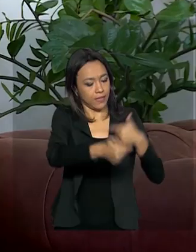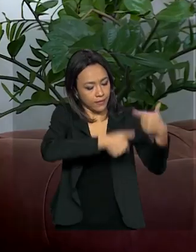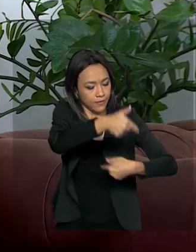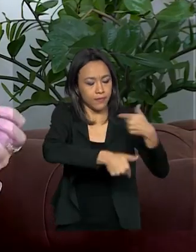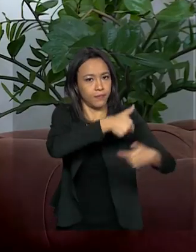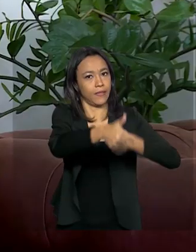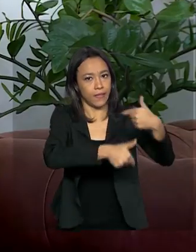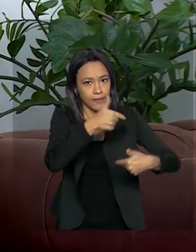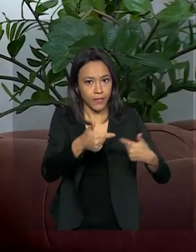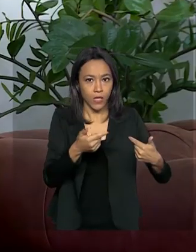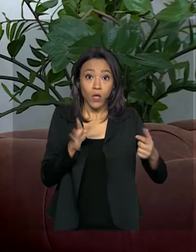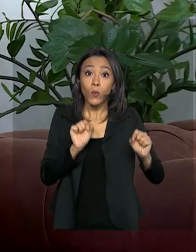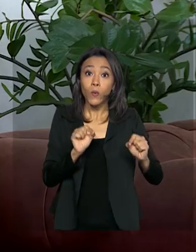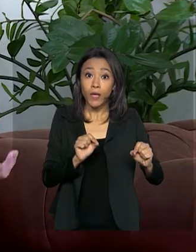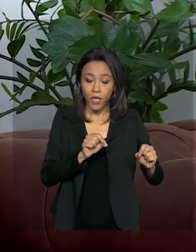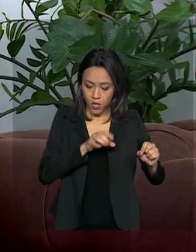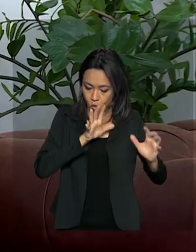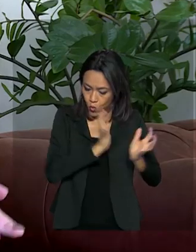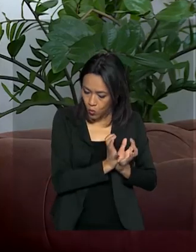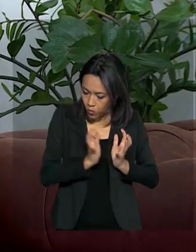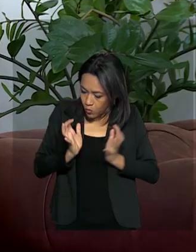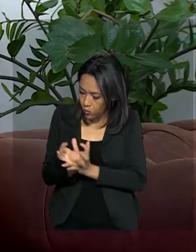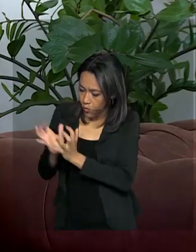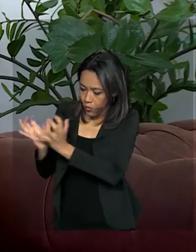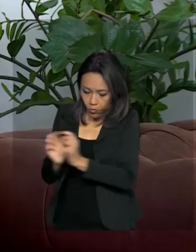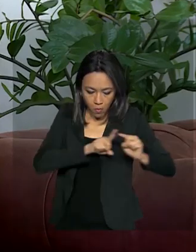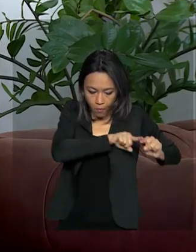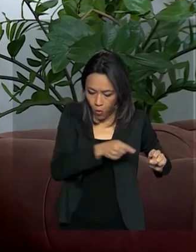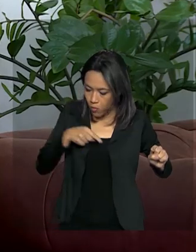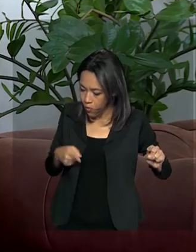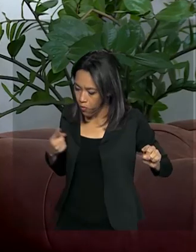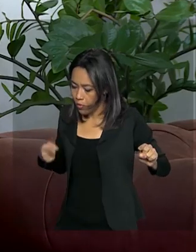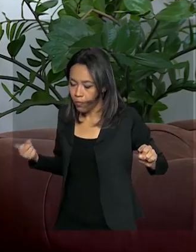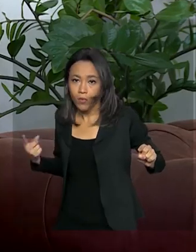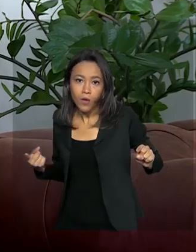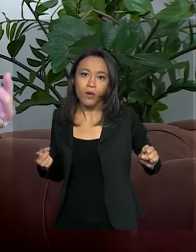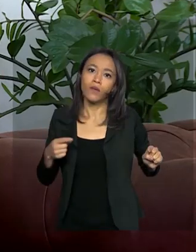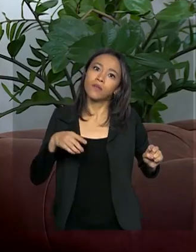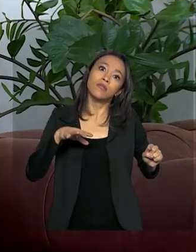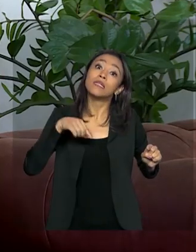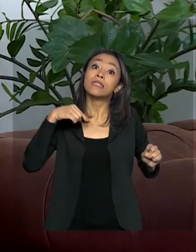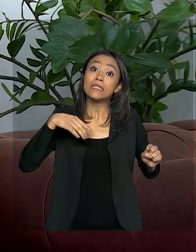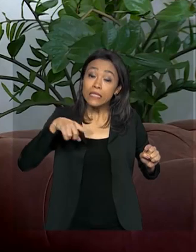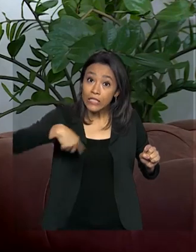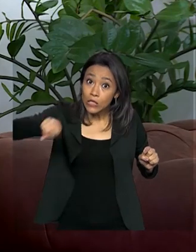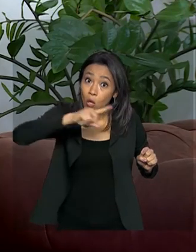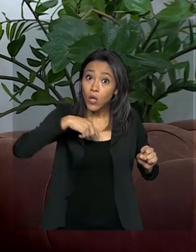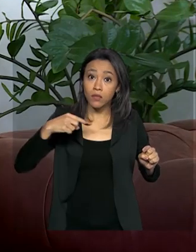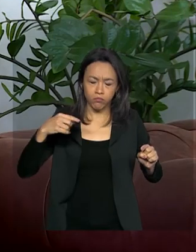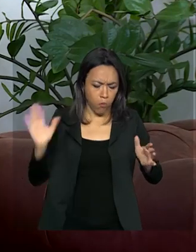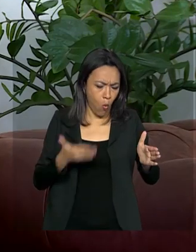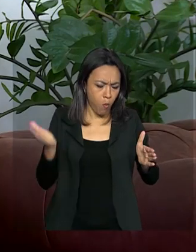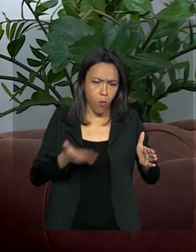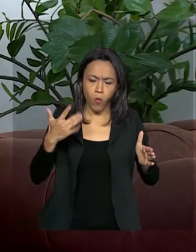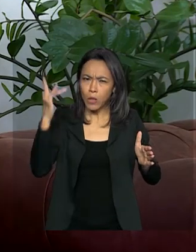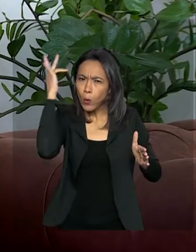com cadeias produtivas não no setor de proteínas animais talvez a gente seja em volume e na qualidade